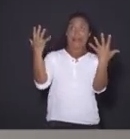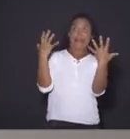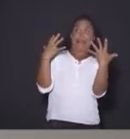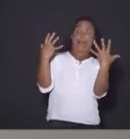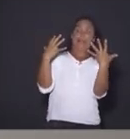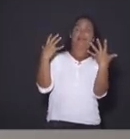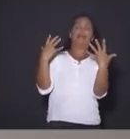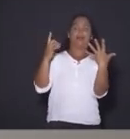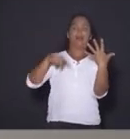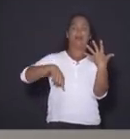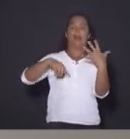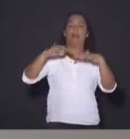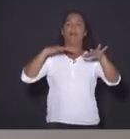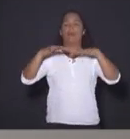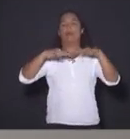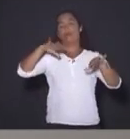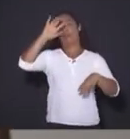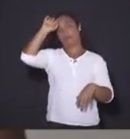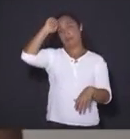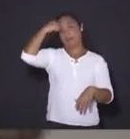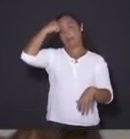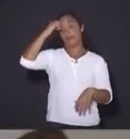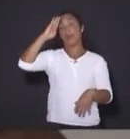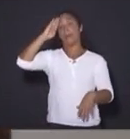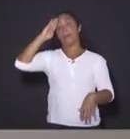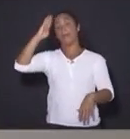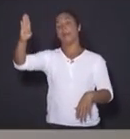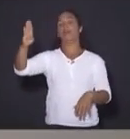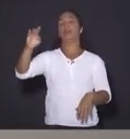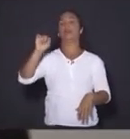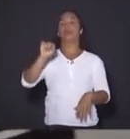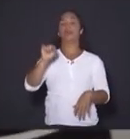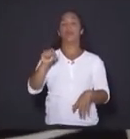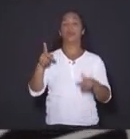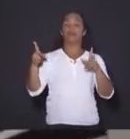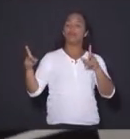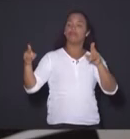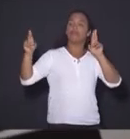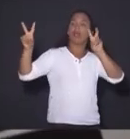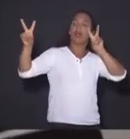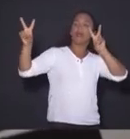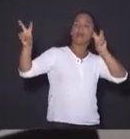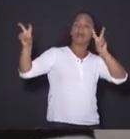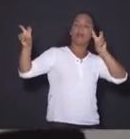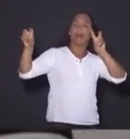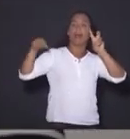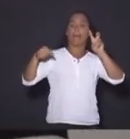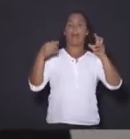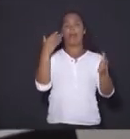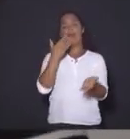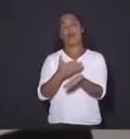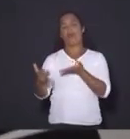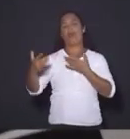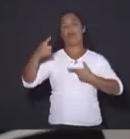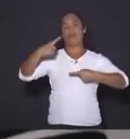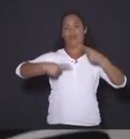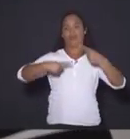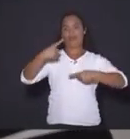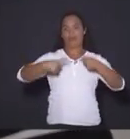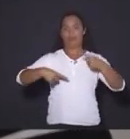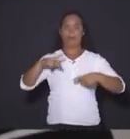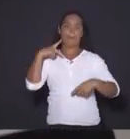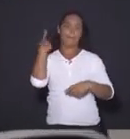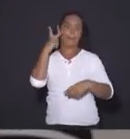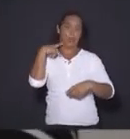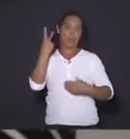movimento negro principalmente quando esse recorte racial para a população negra foi discutido dentro das políticas de